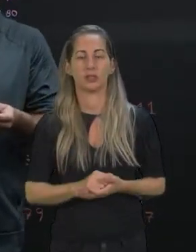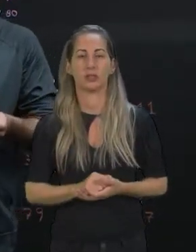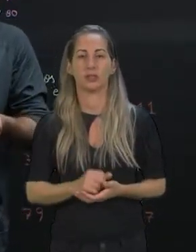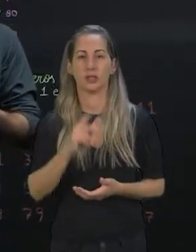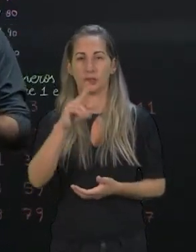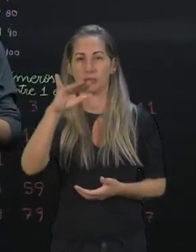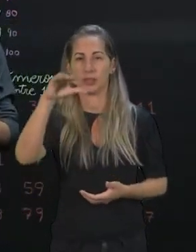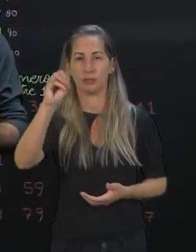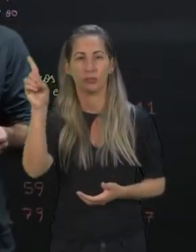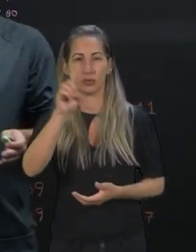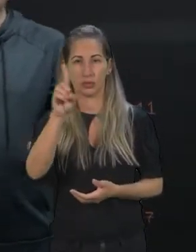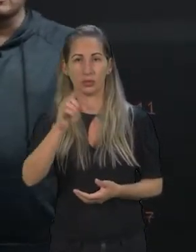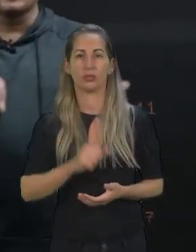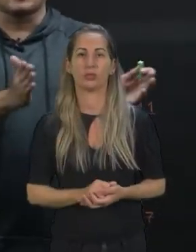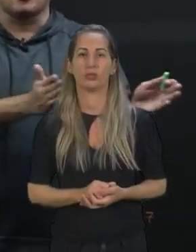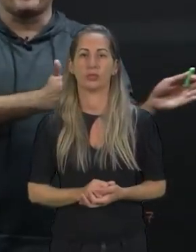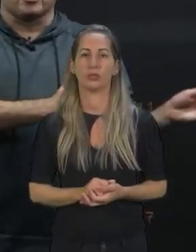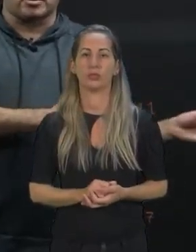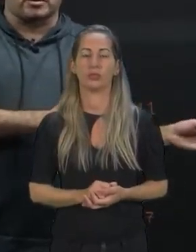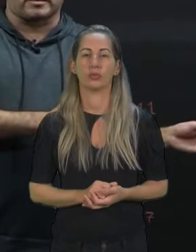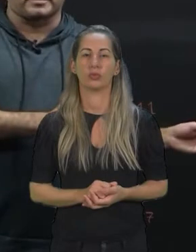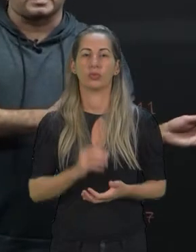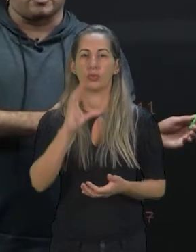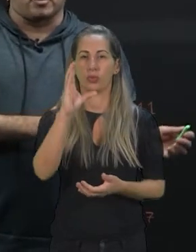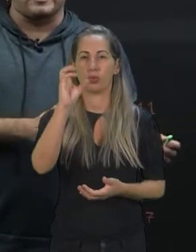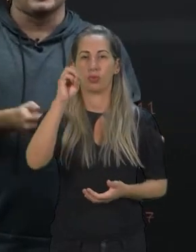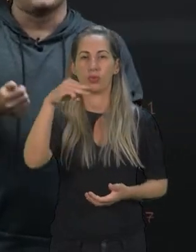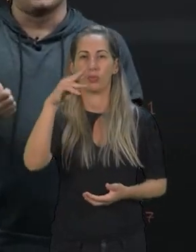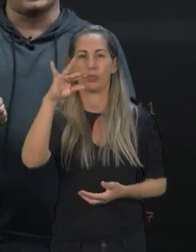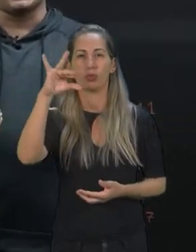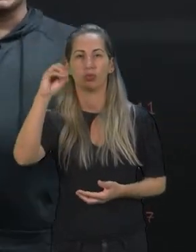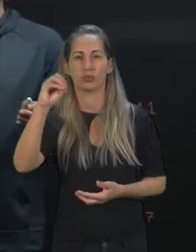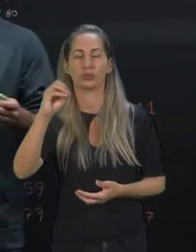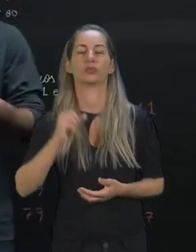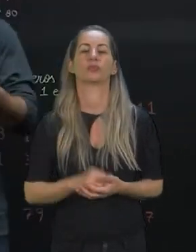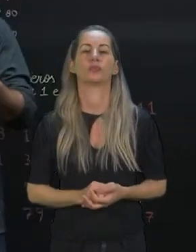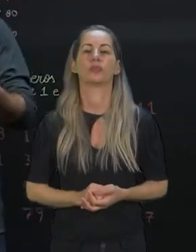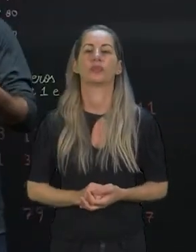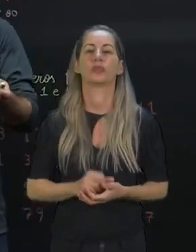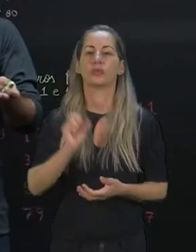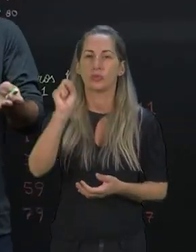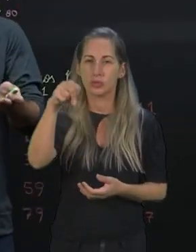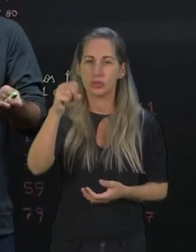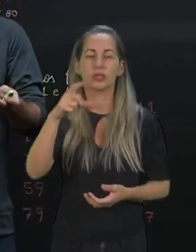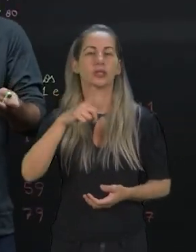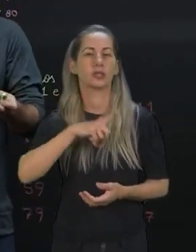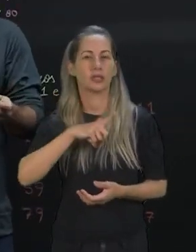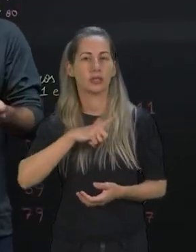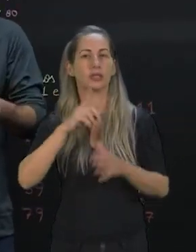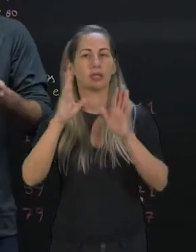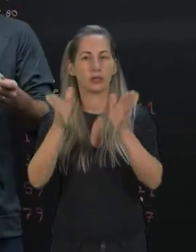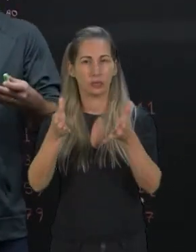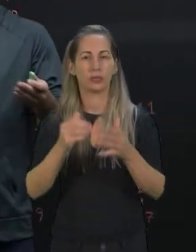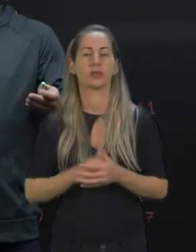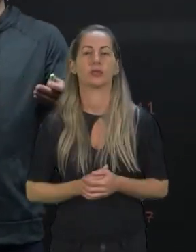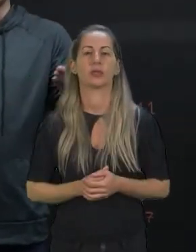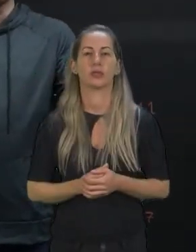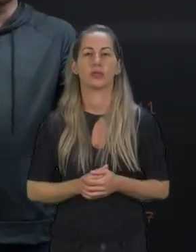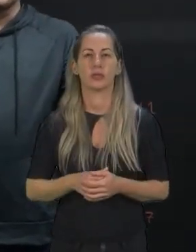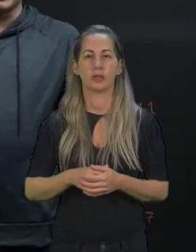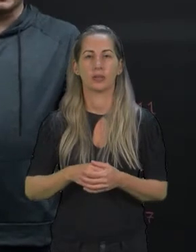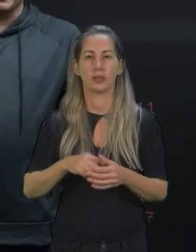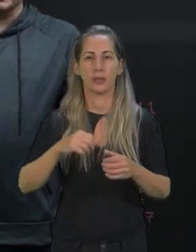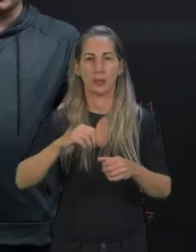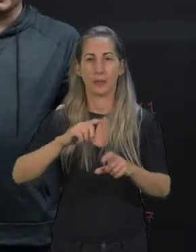é primo, ele é chamado de número composto, tá bom? Onde a gente tem, como eu já falei agora há pouco, mais